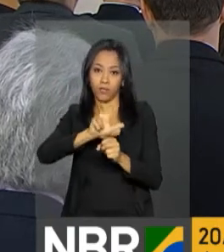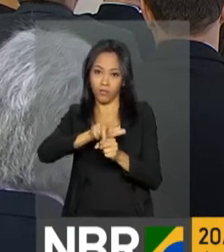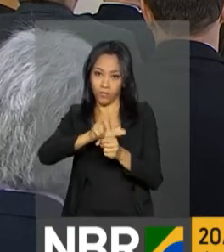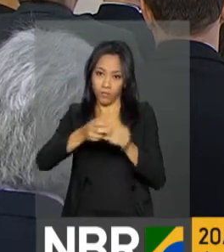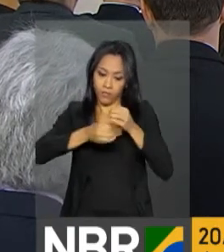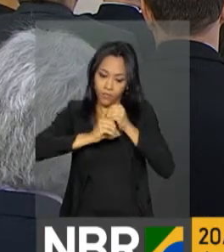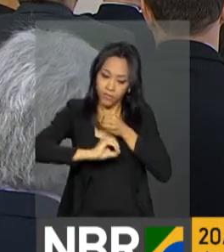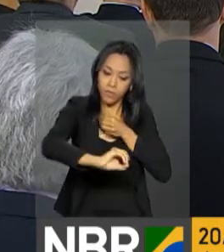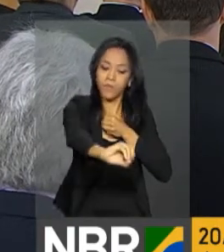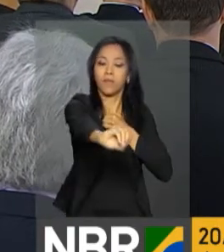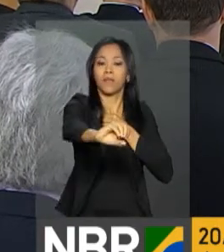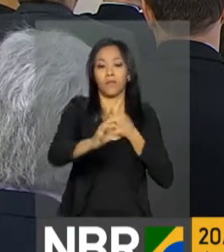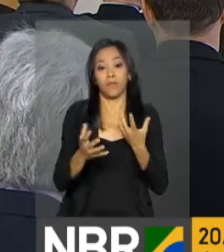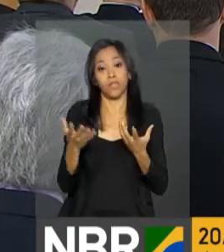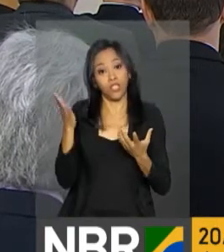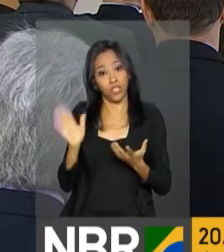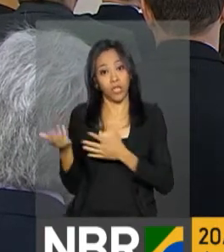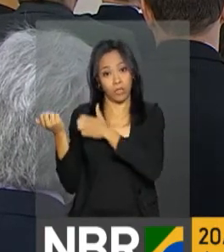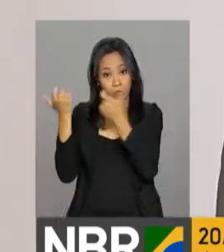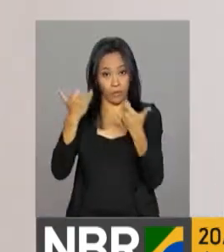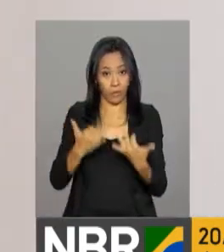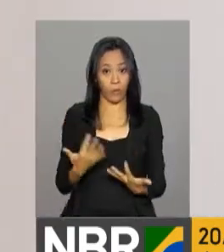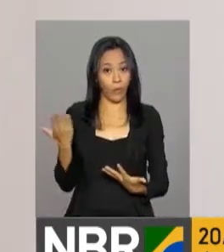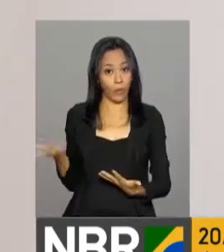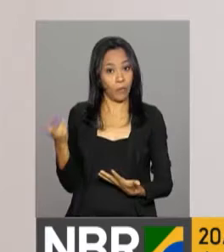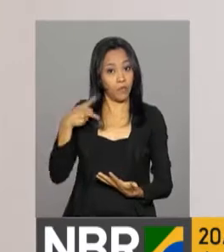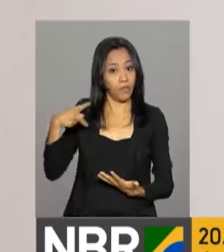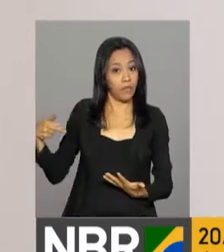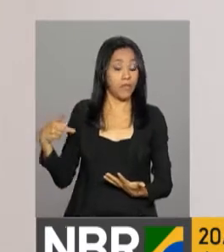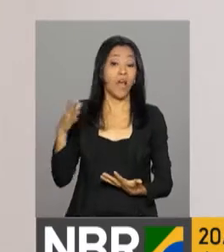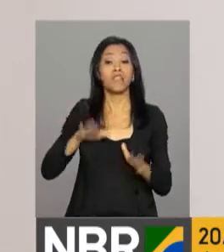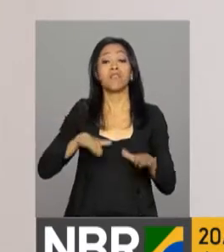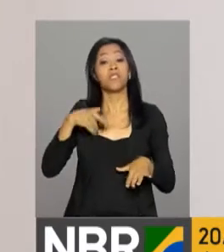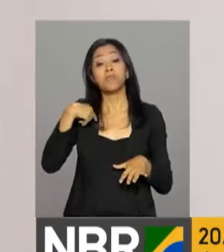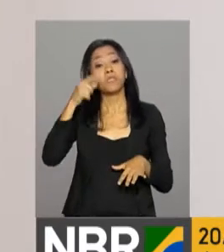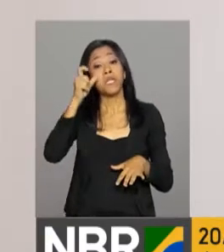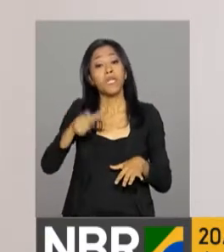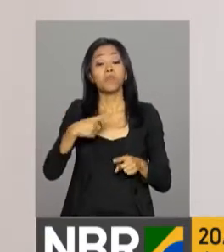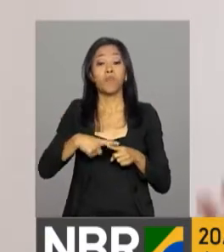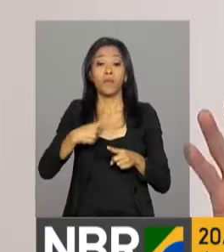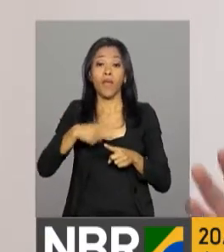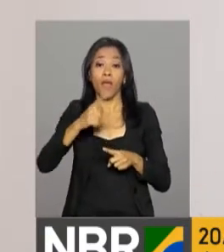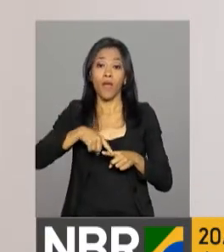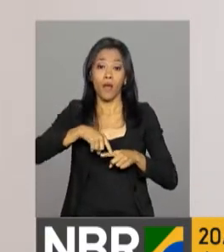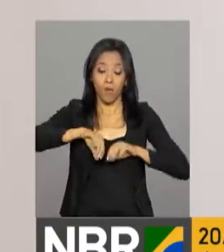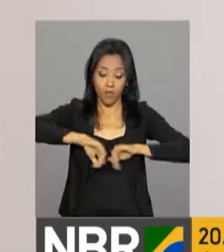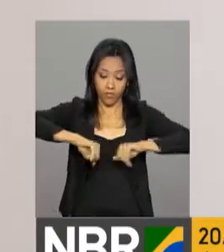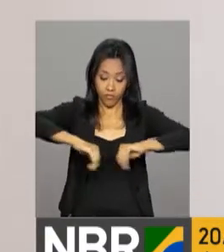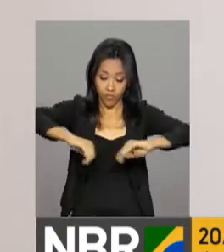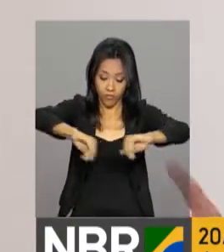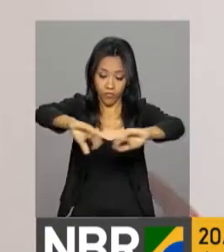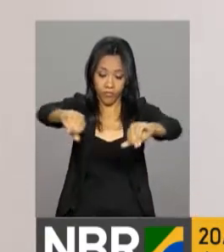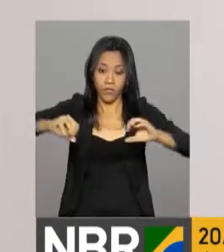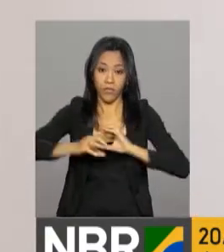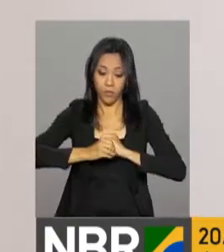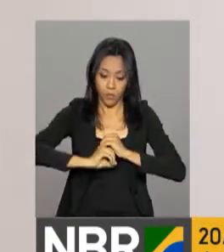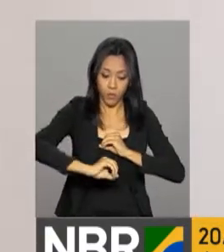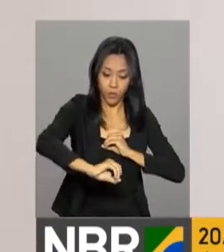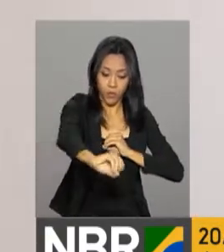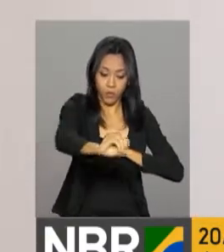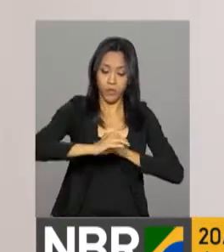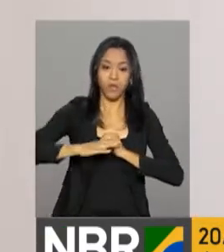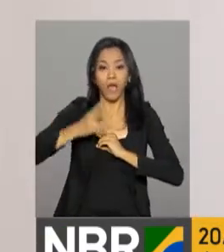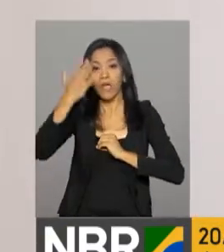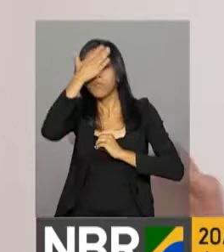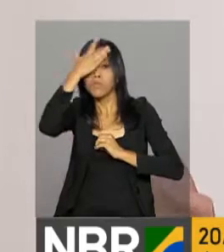disse o nosso presidente é muitas vezes não interessa porque obra enterrada mas olha eu encontrei muitas obras enterradas no meu governo